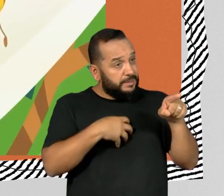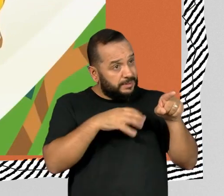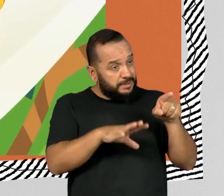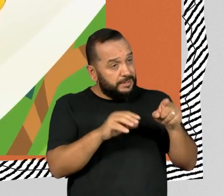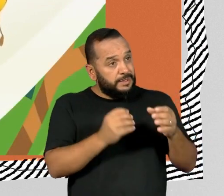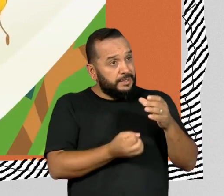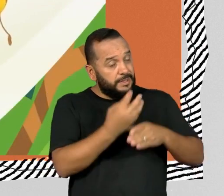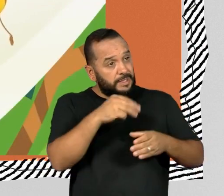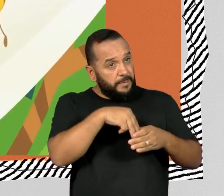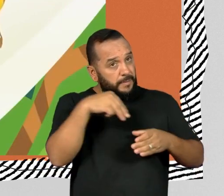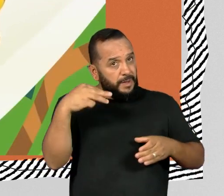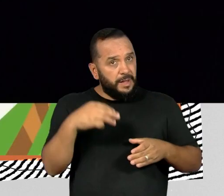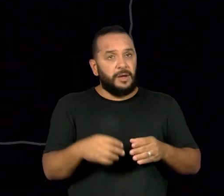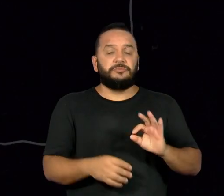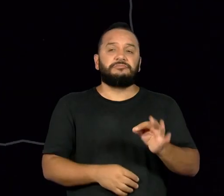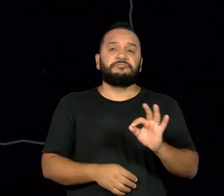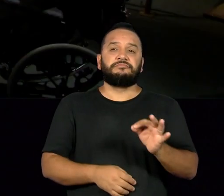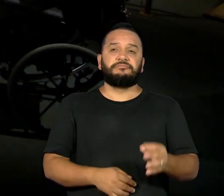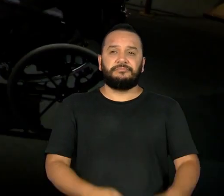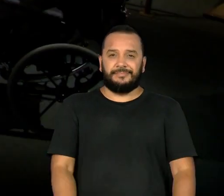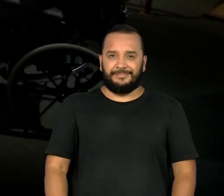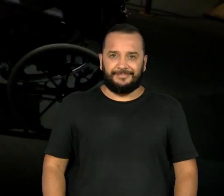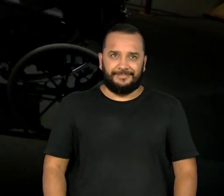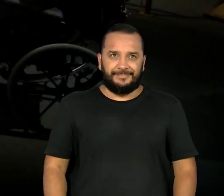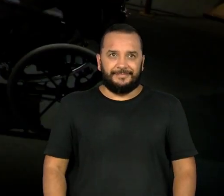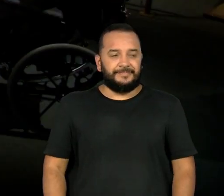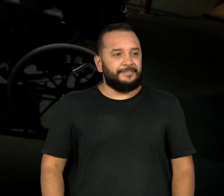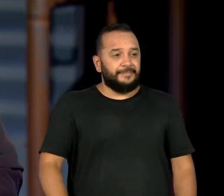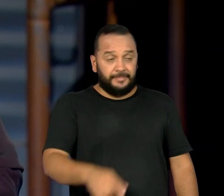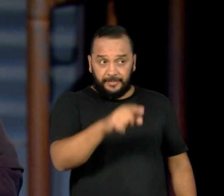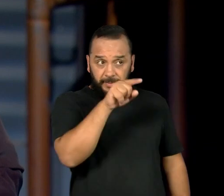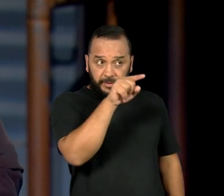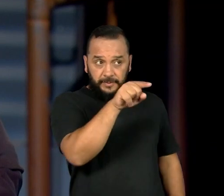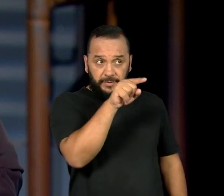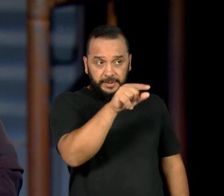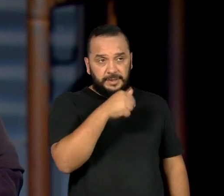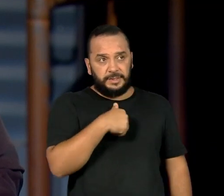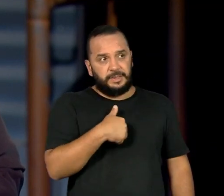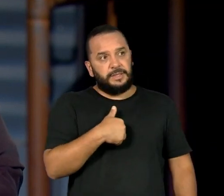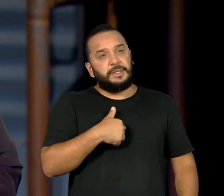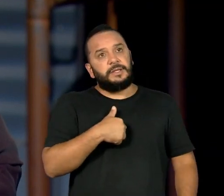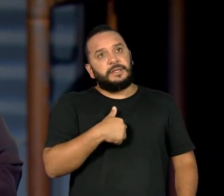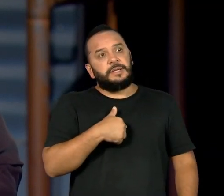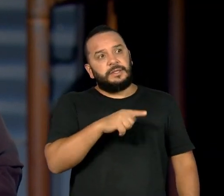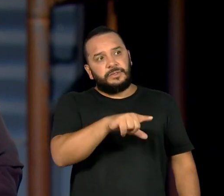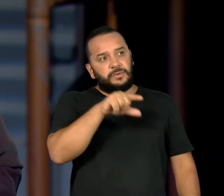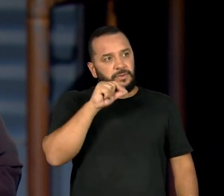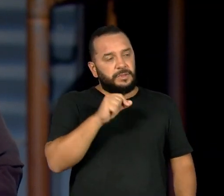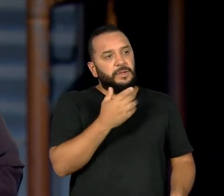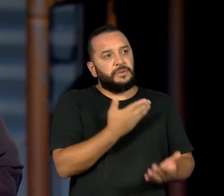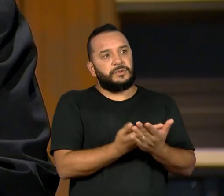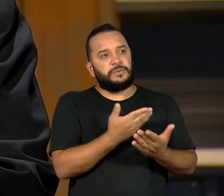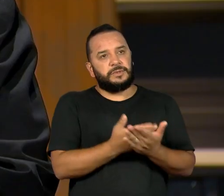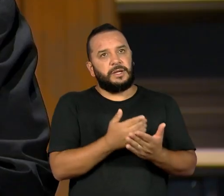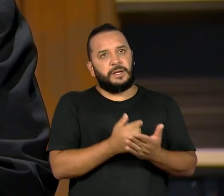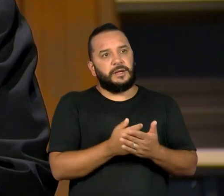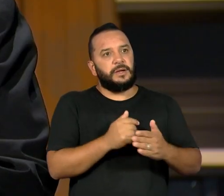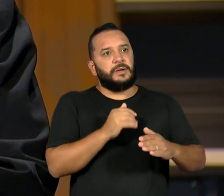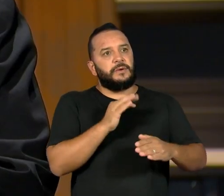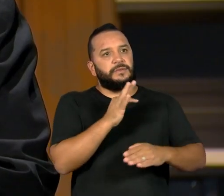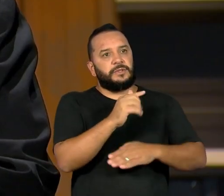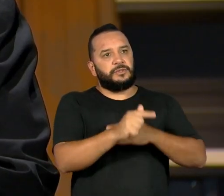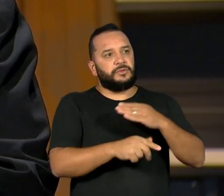mel? Isso mesmo. Você escolheu fazer a FGV, não é